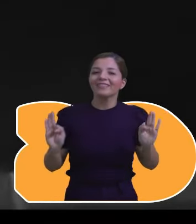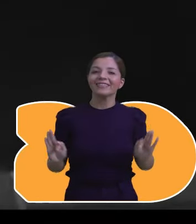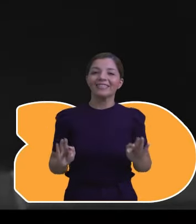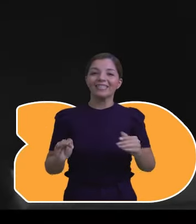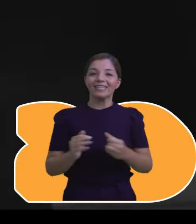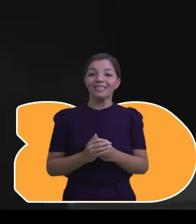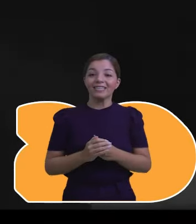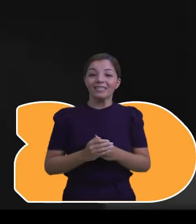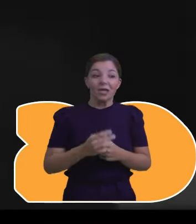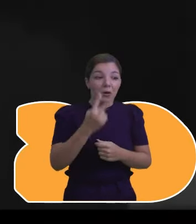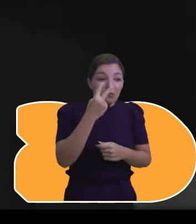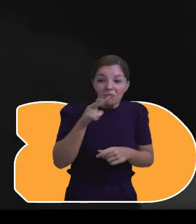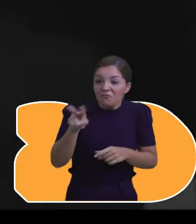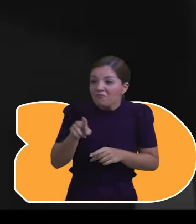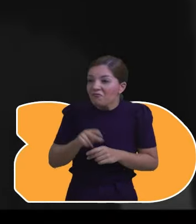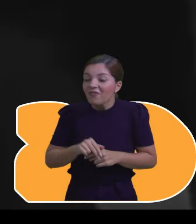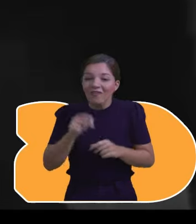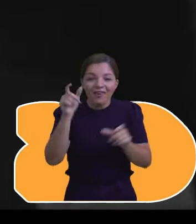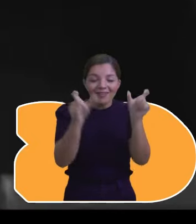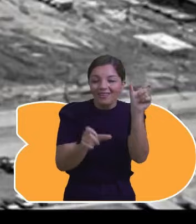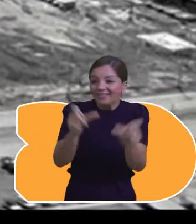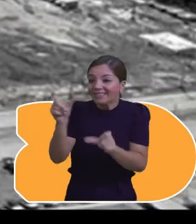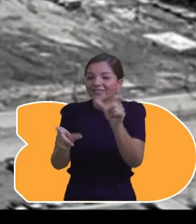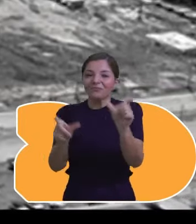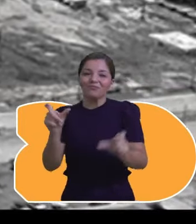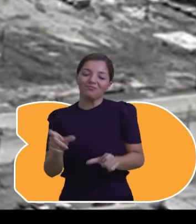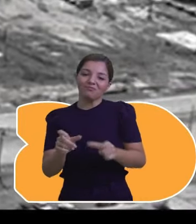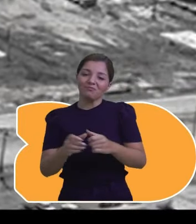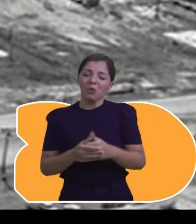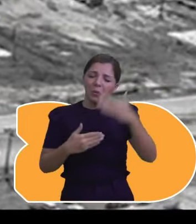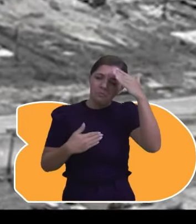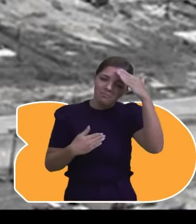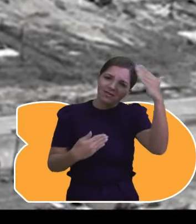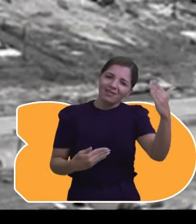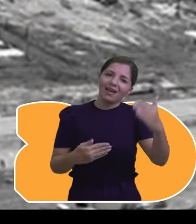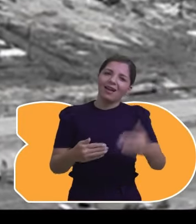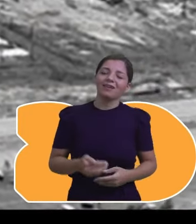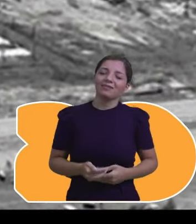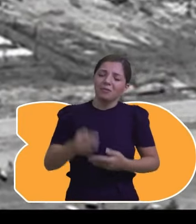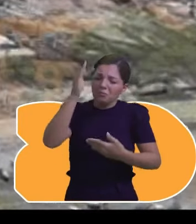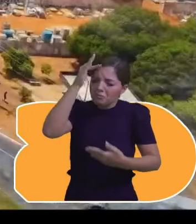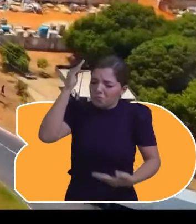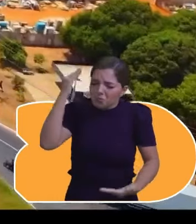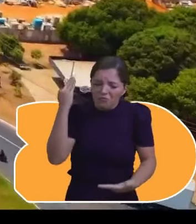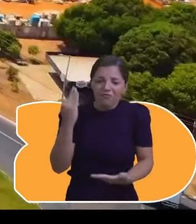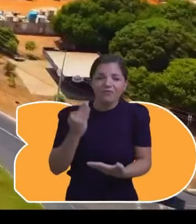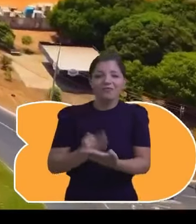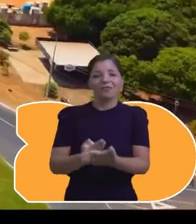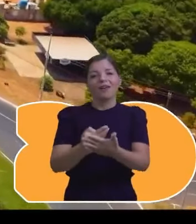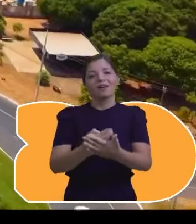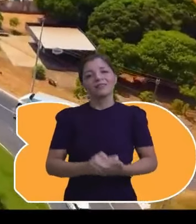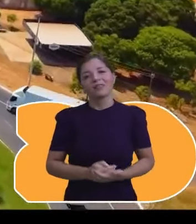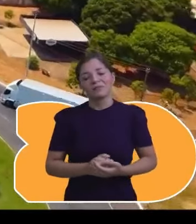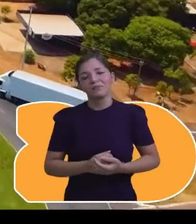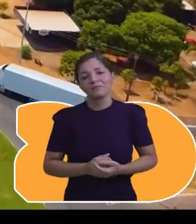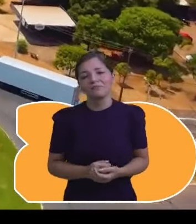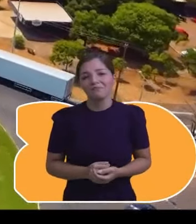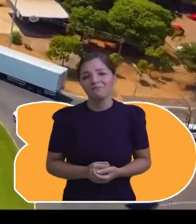multidão que depositou em mim tanta confiança, com altivez, com coragem, sem